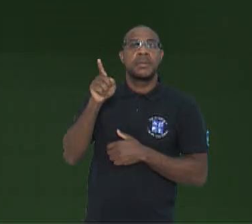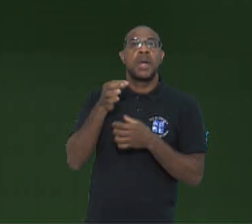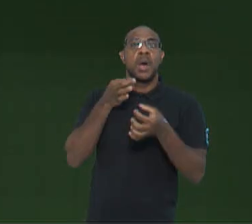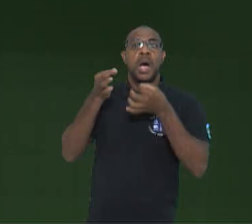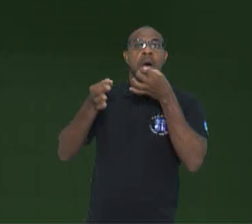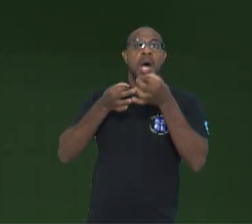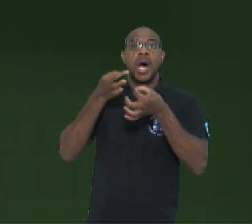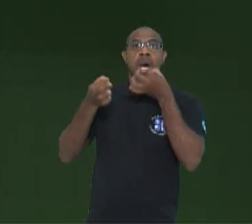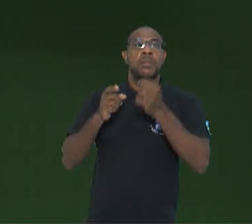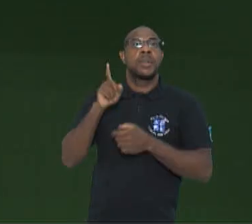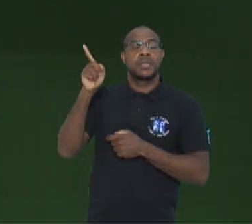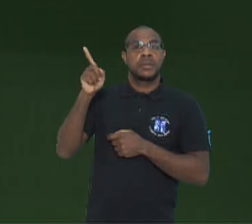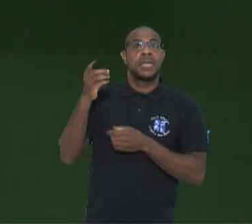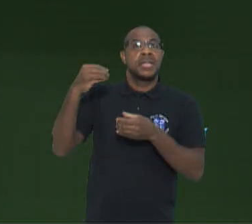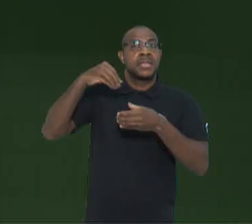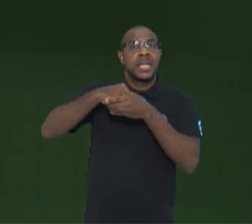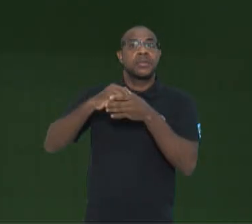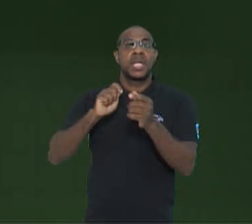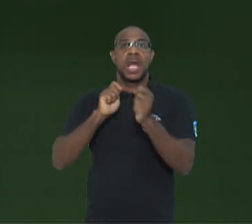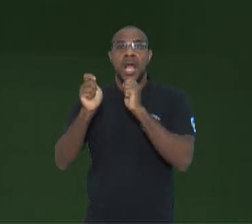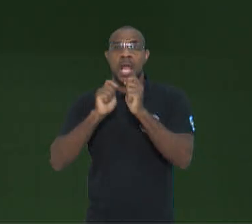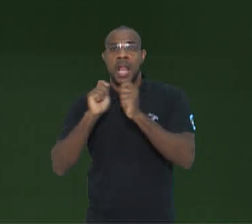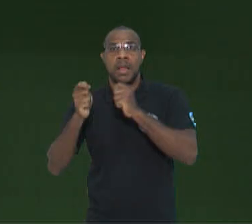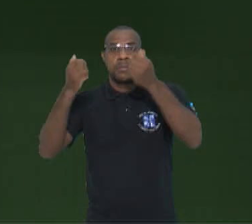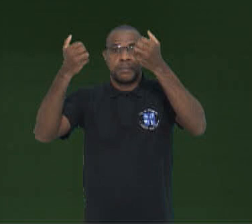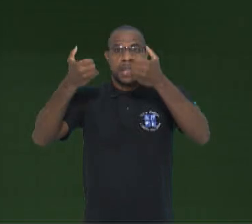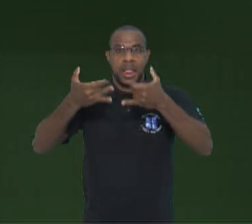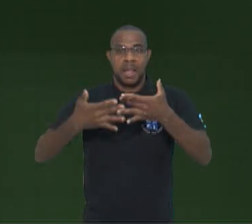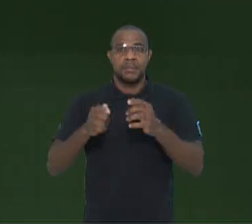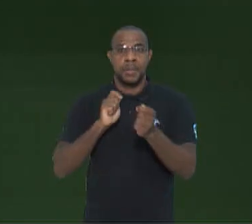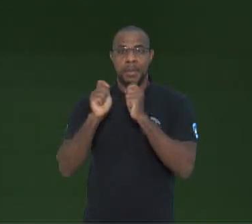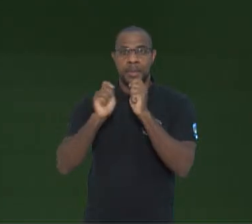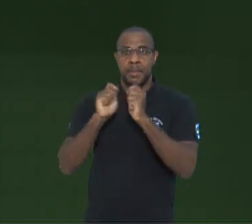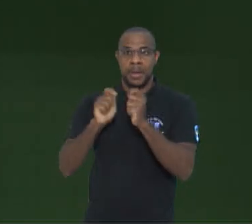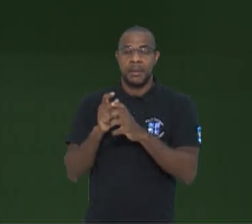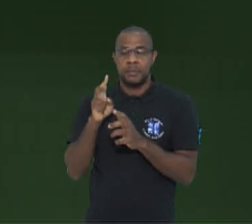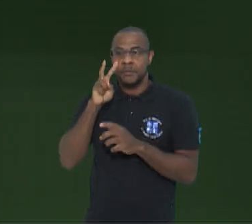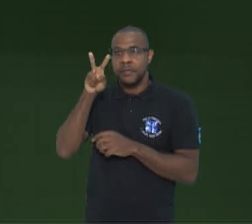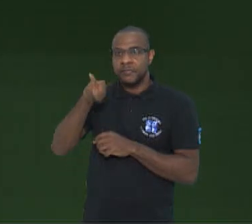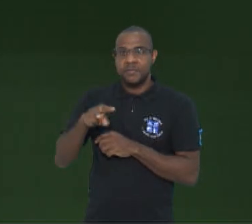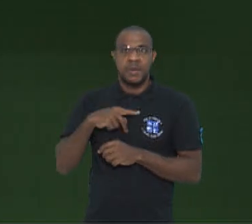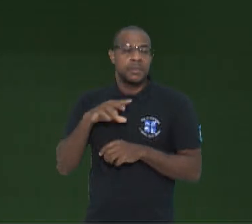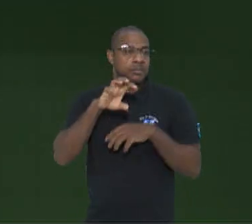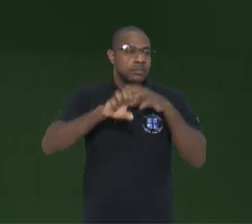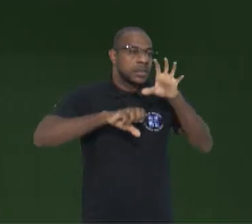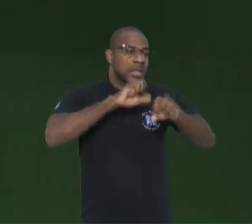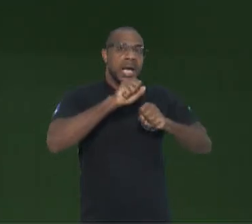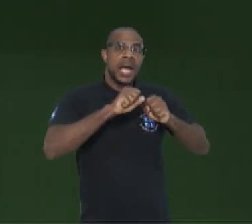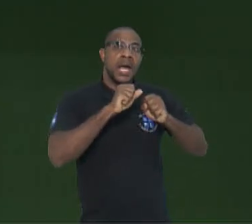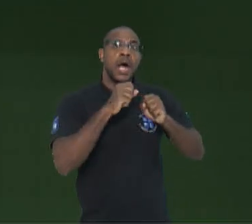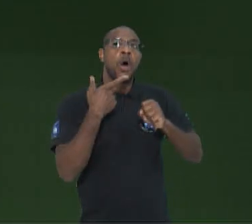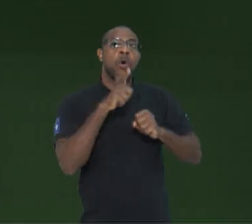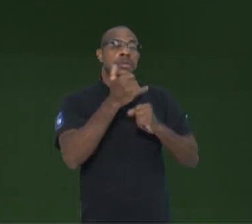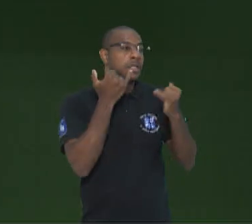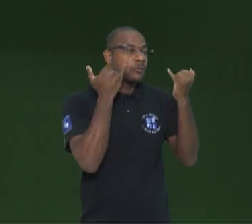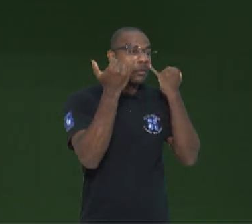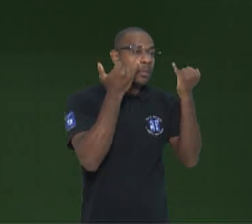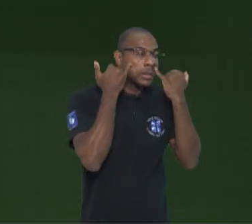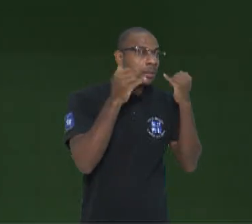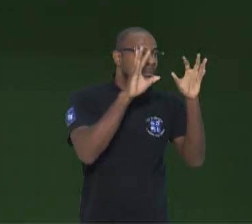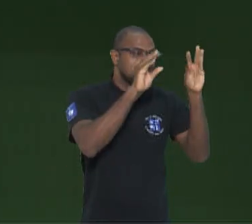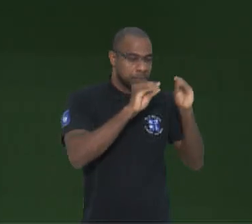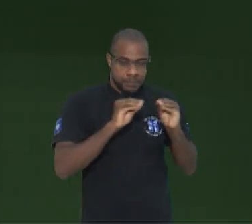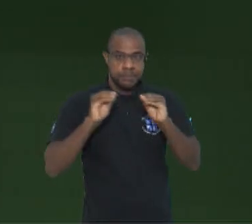esteja dentro de uma reportagem e quem faz reportagem vai buscar informações externas, ele trouxe para nós ali